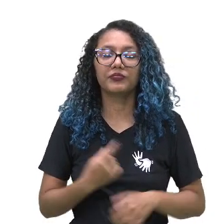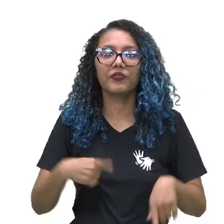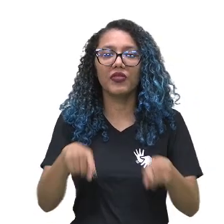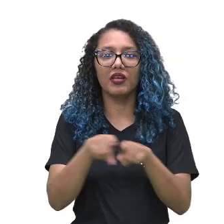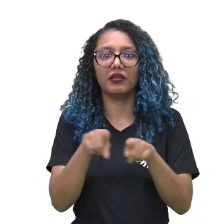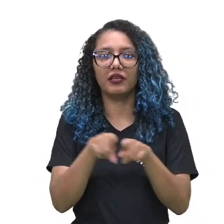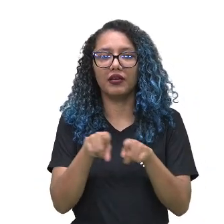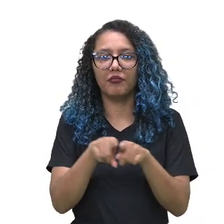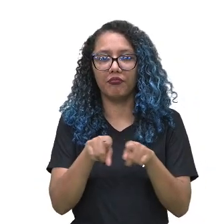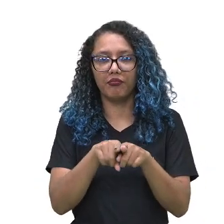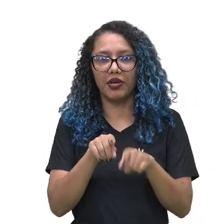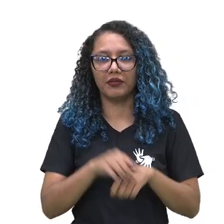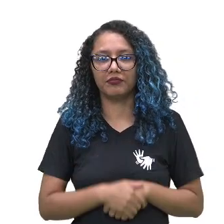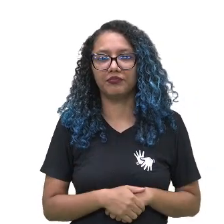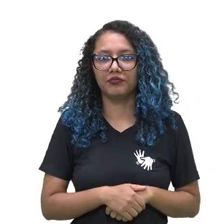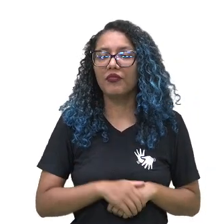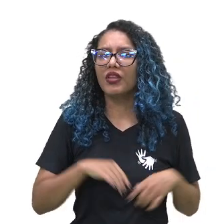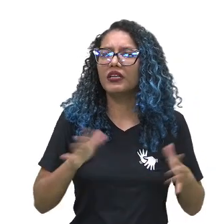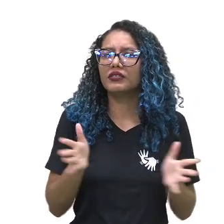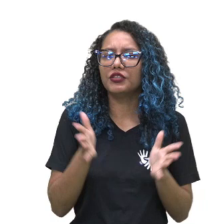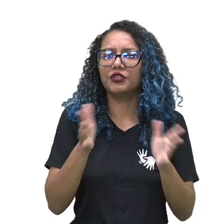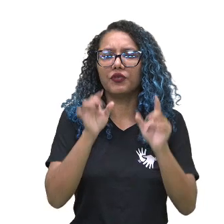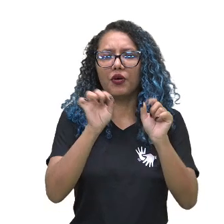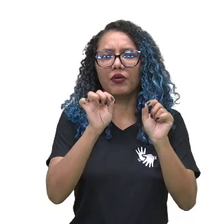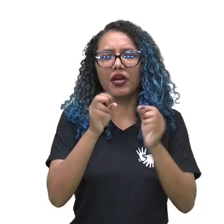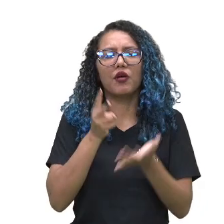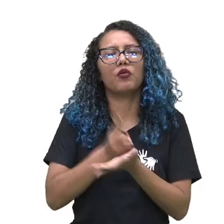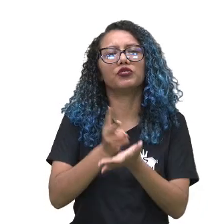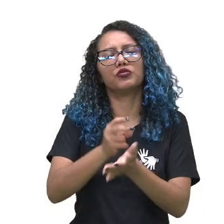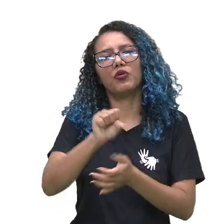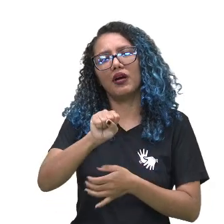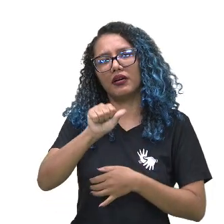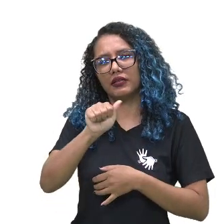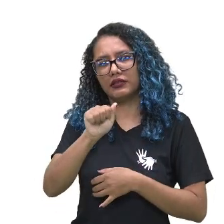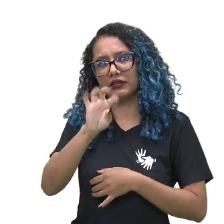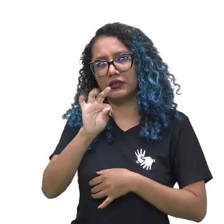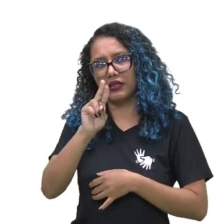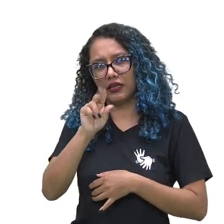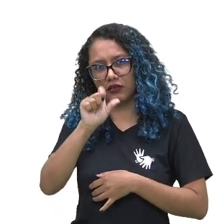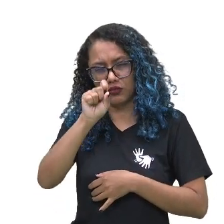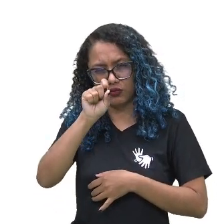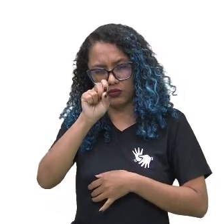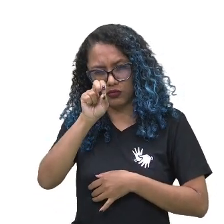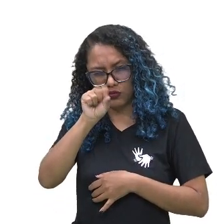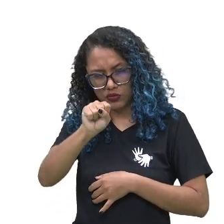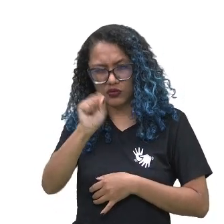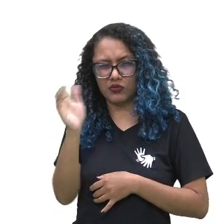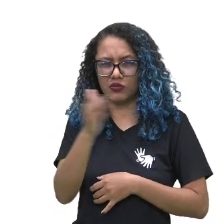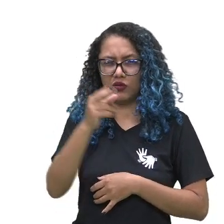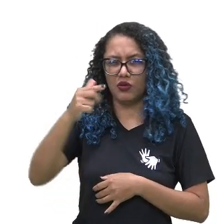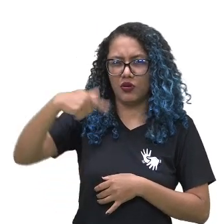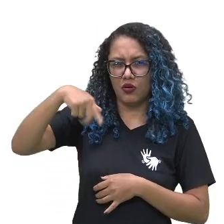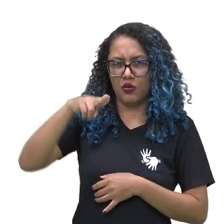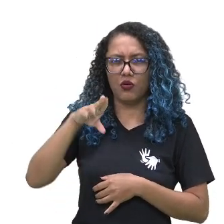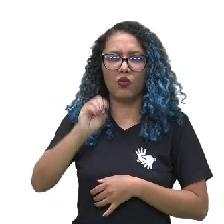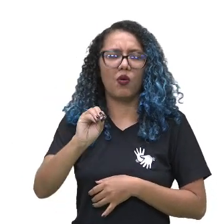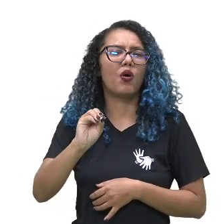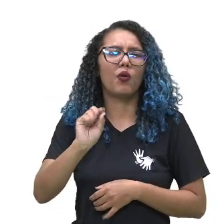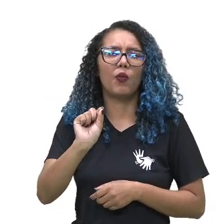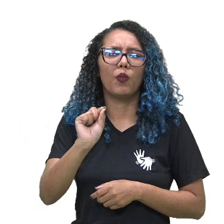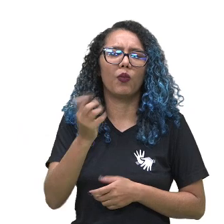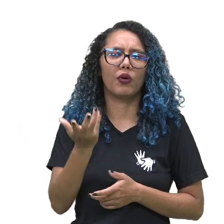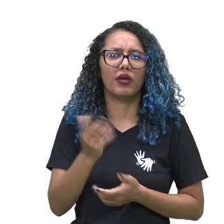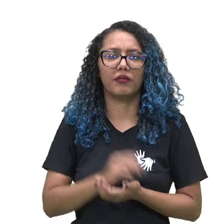manter o status quo. O que é o status quo, professor? É a situação que está aí,